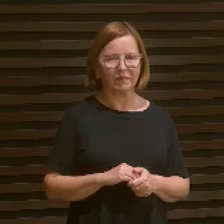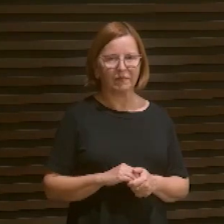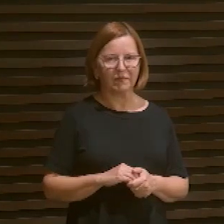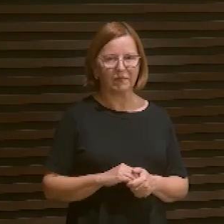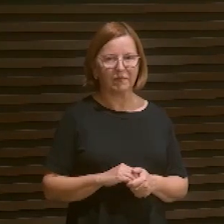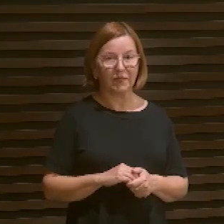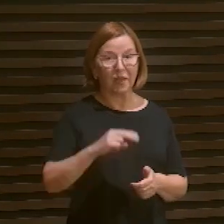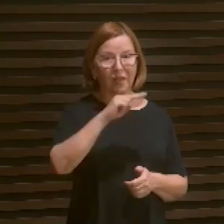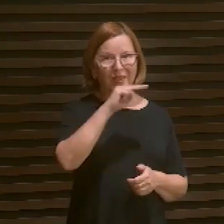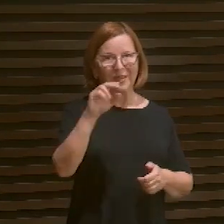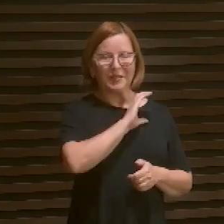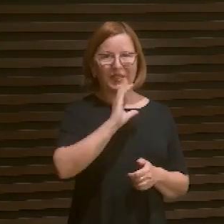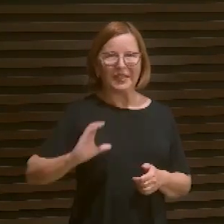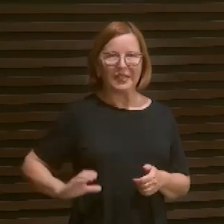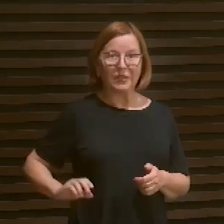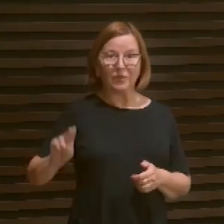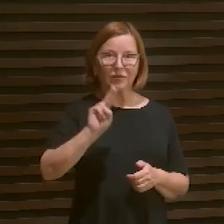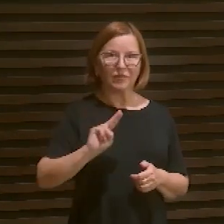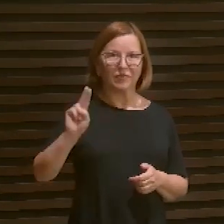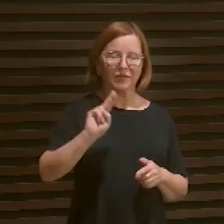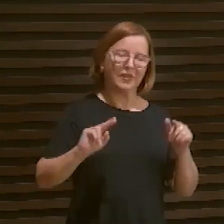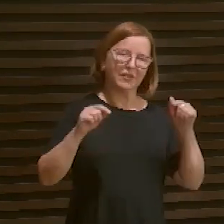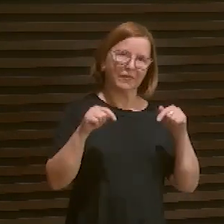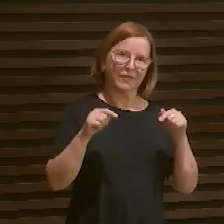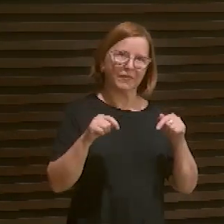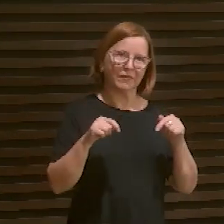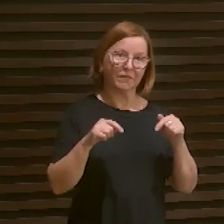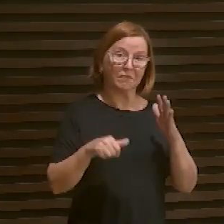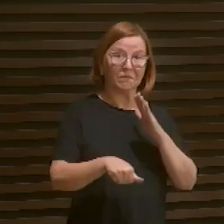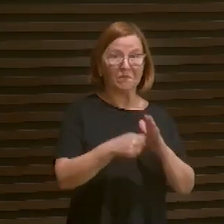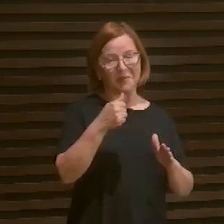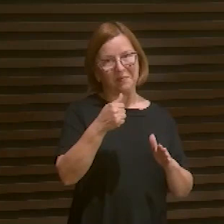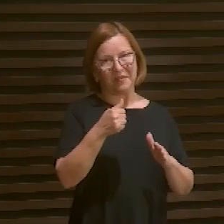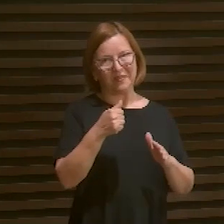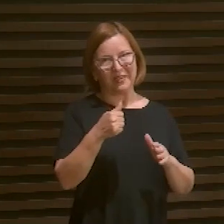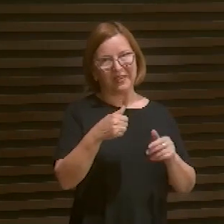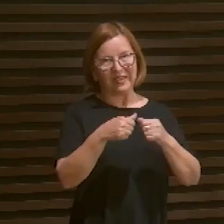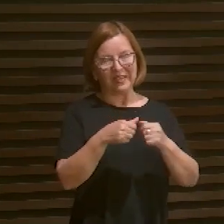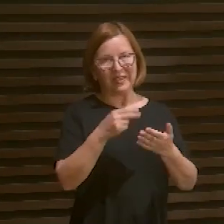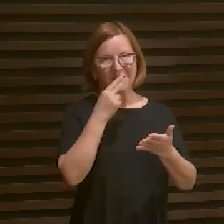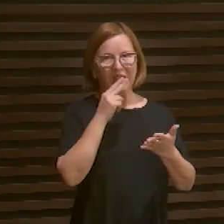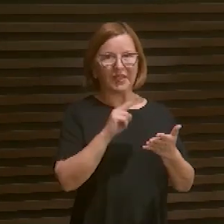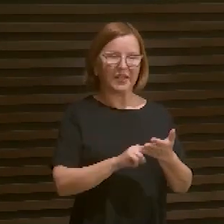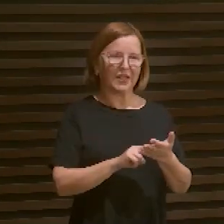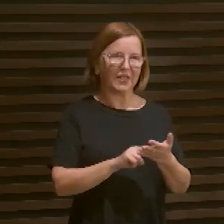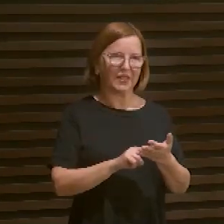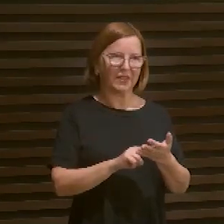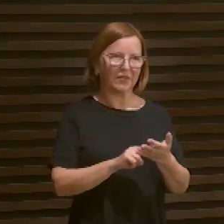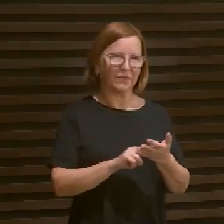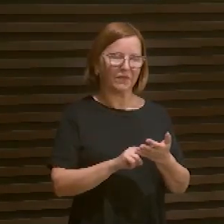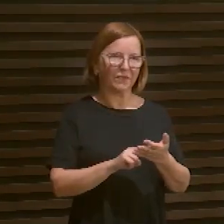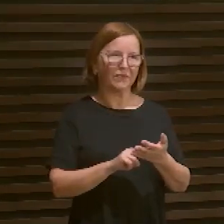O nome de Cristo é usado aqui pela primeira vez nesta carta sem o artigo,